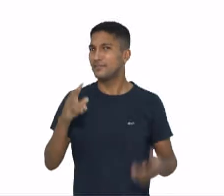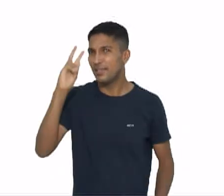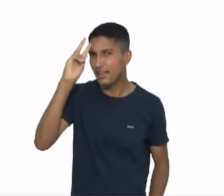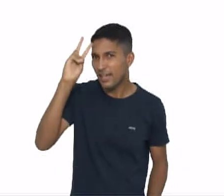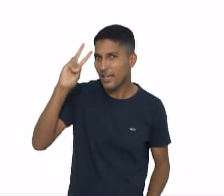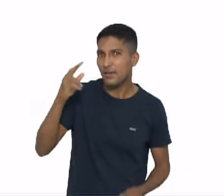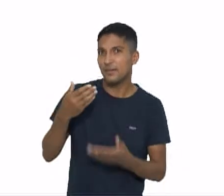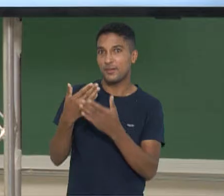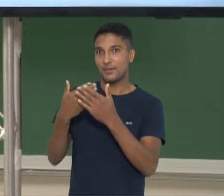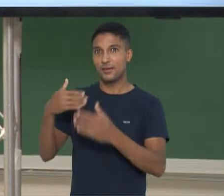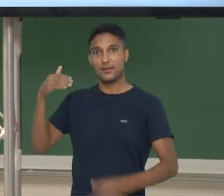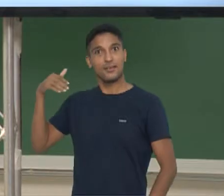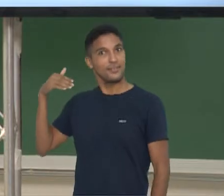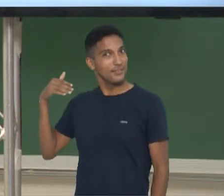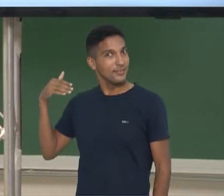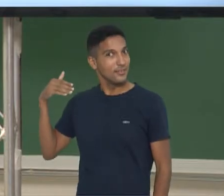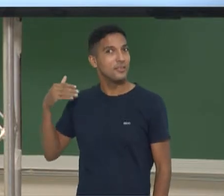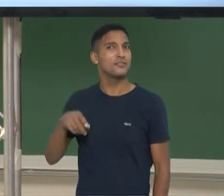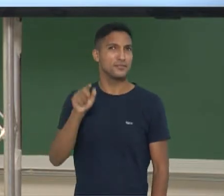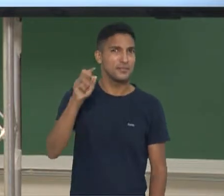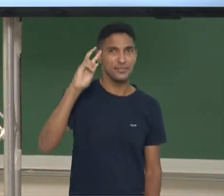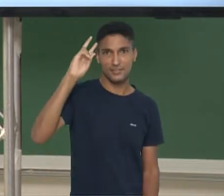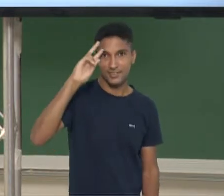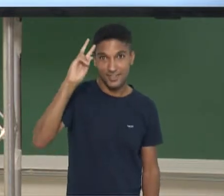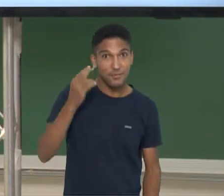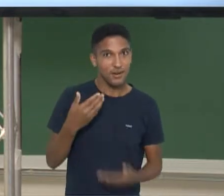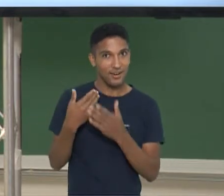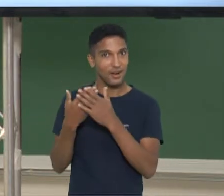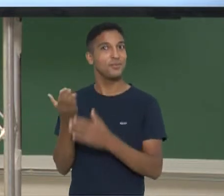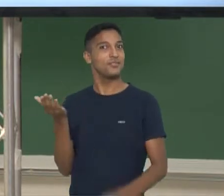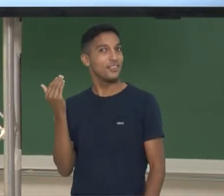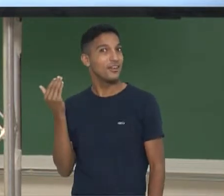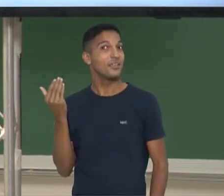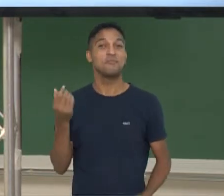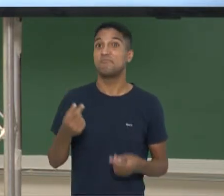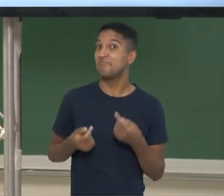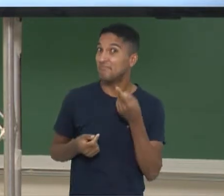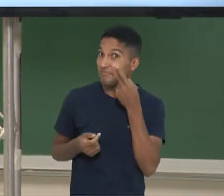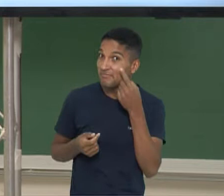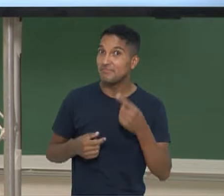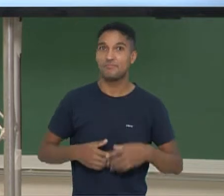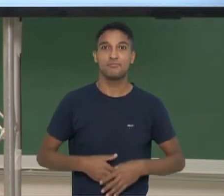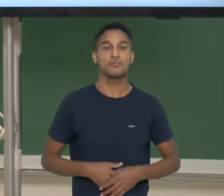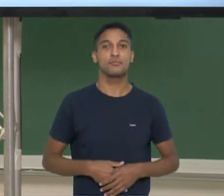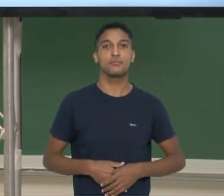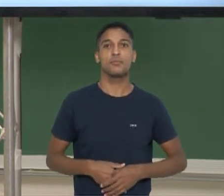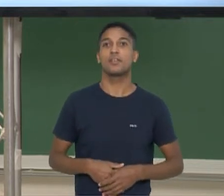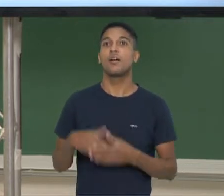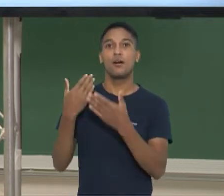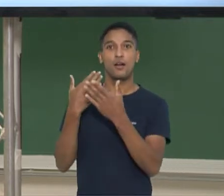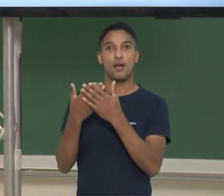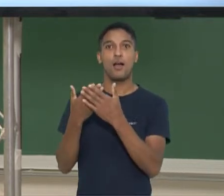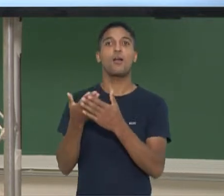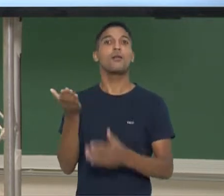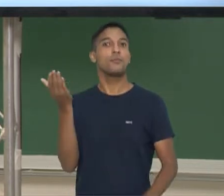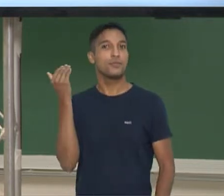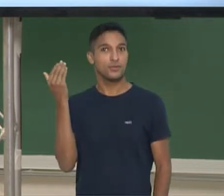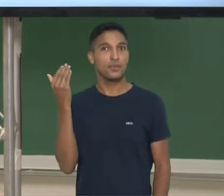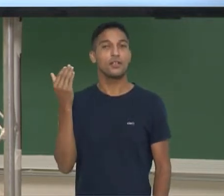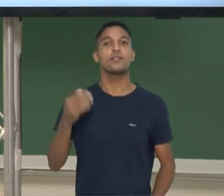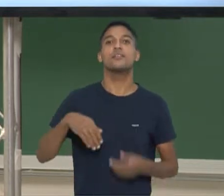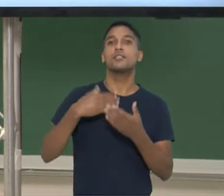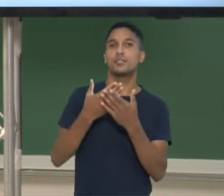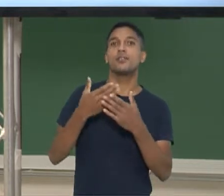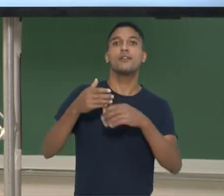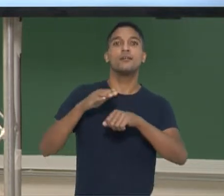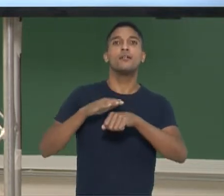que vimos en la clase passada? Vocês se lembram que nós vimos na aula passada? A ver! Na classe passada, vimos um pouco mais, nós